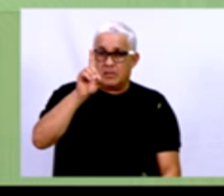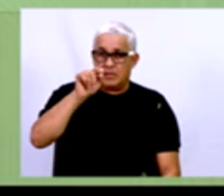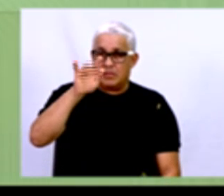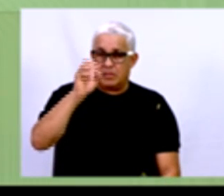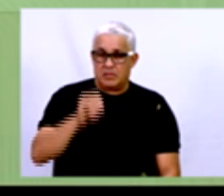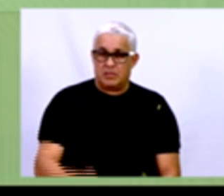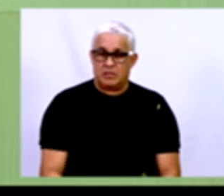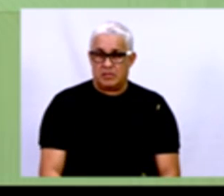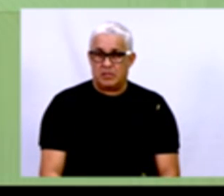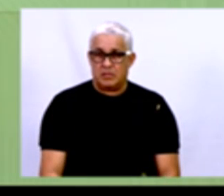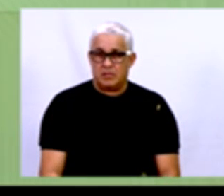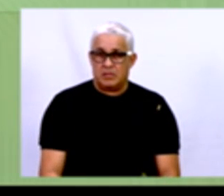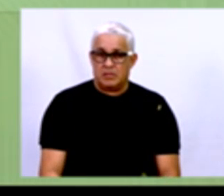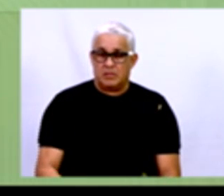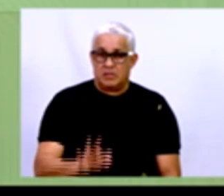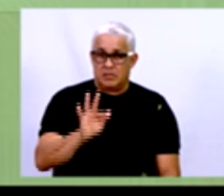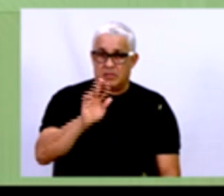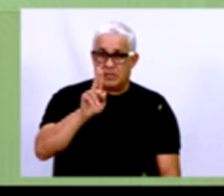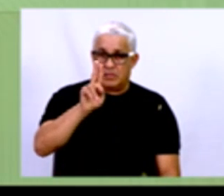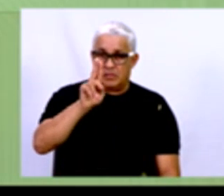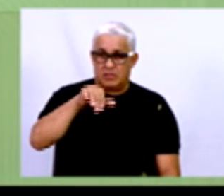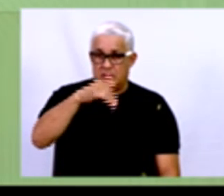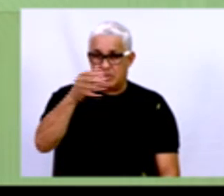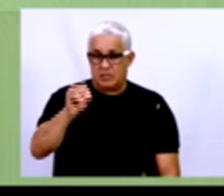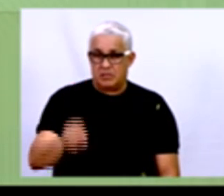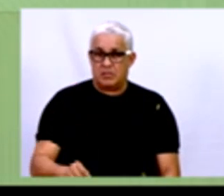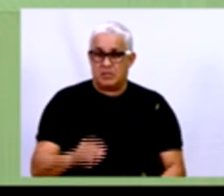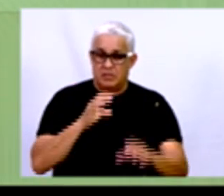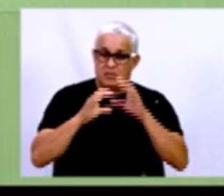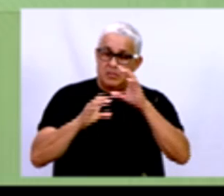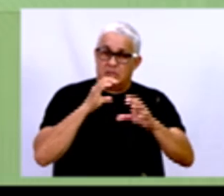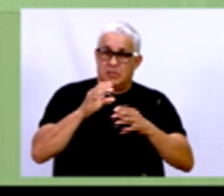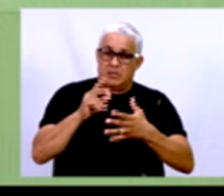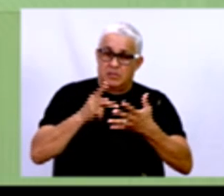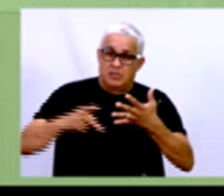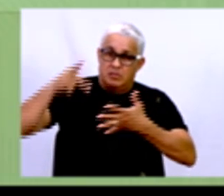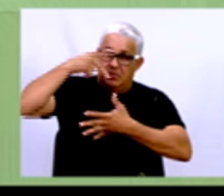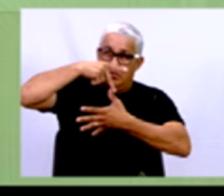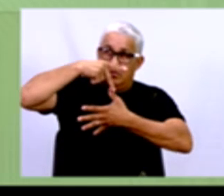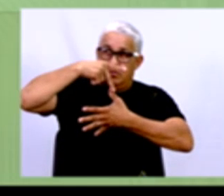Neste caso, a função da comunicação priorizada é